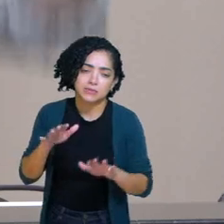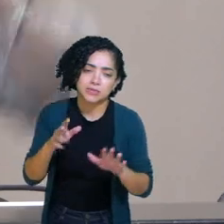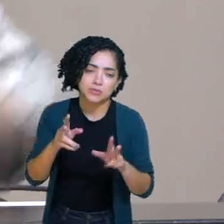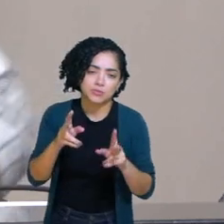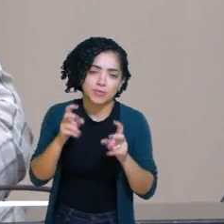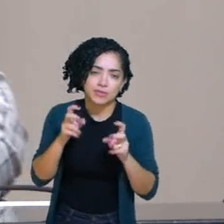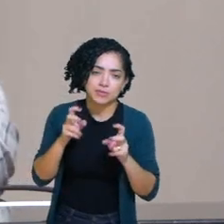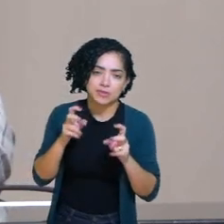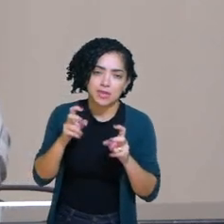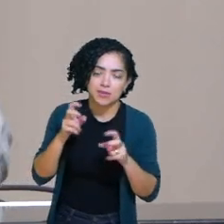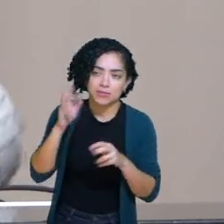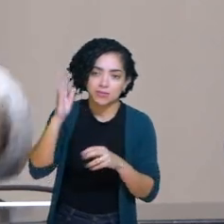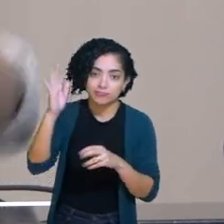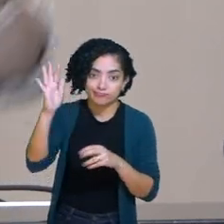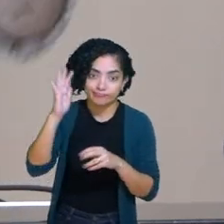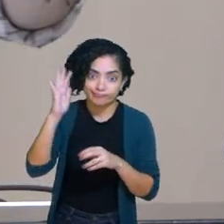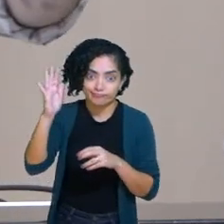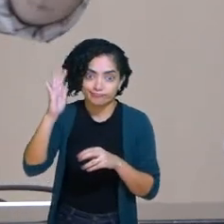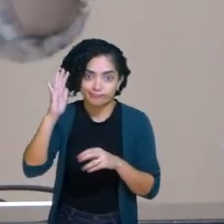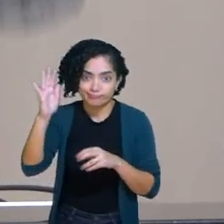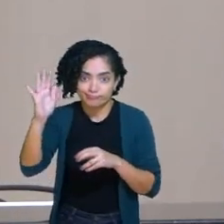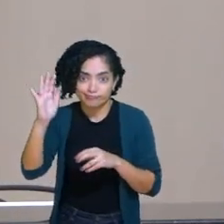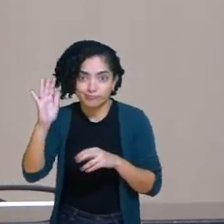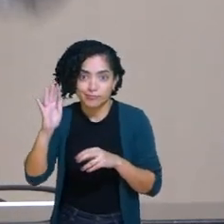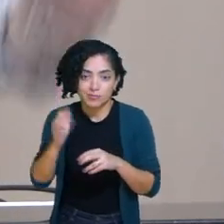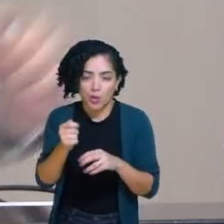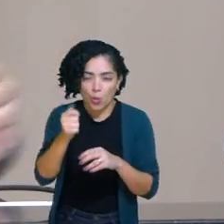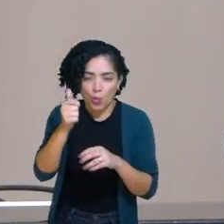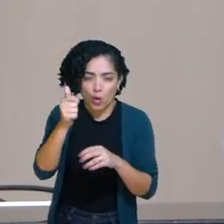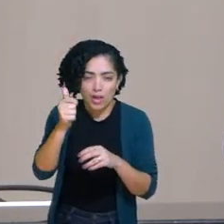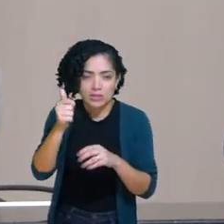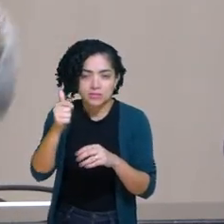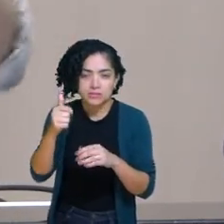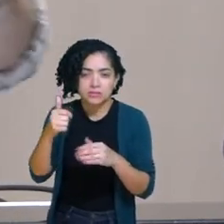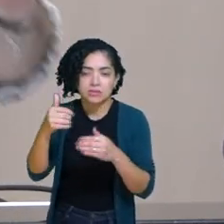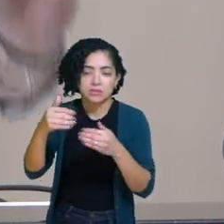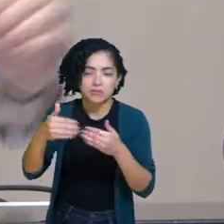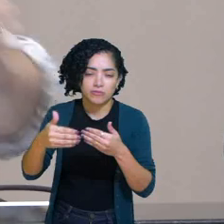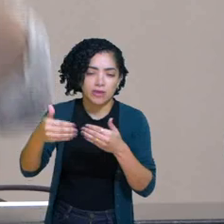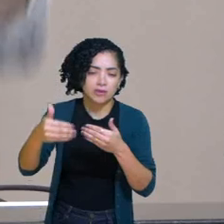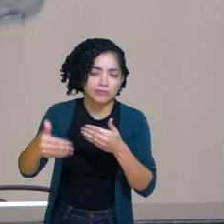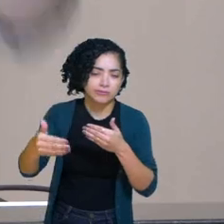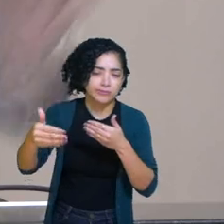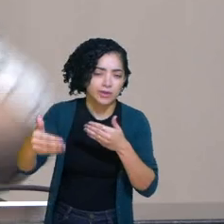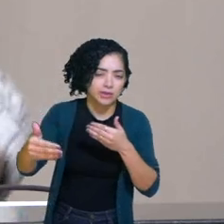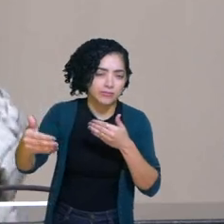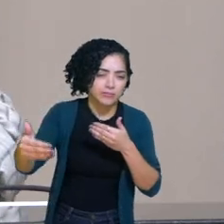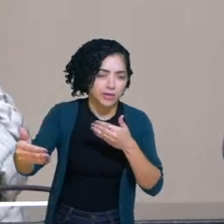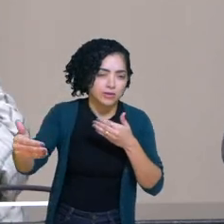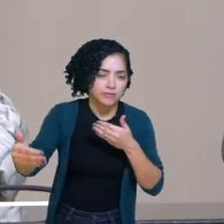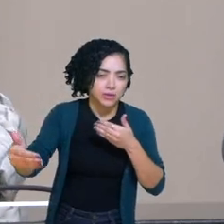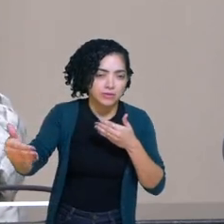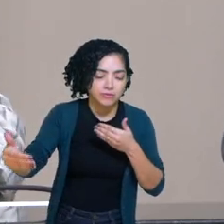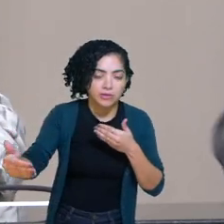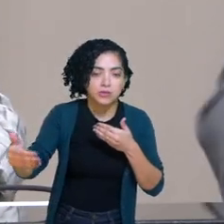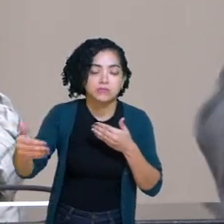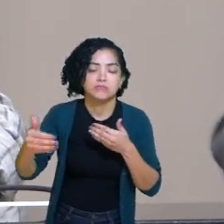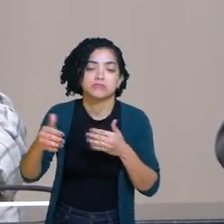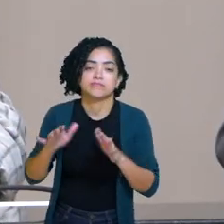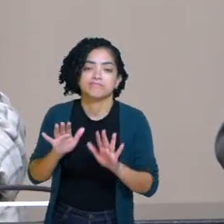de Galeano né a gente tá quase chegando lá ela vai se distanciando a gente vai se aproximando ela vai se